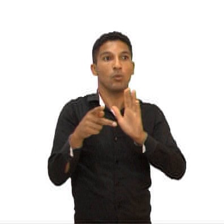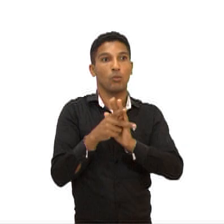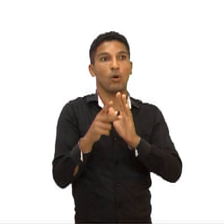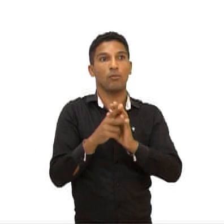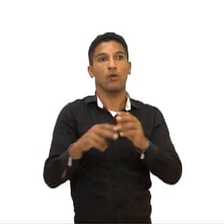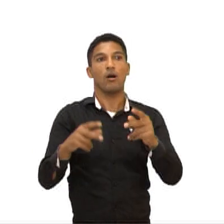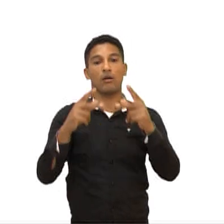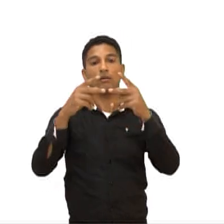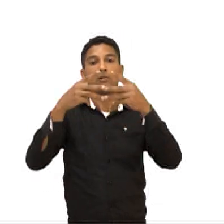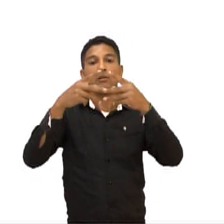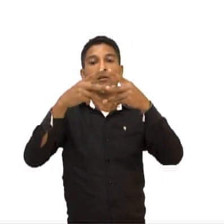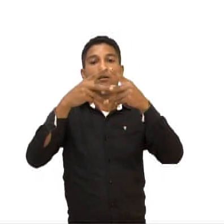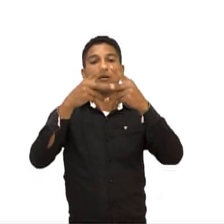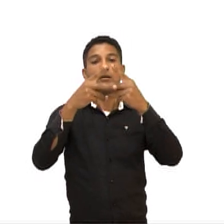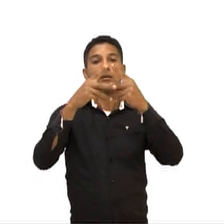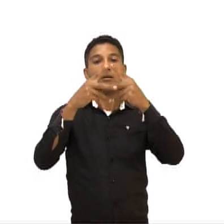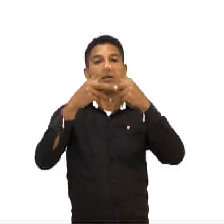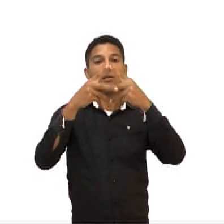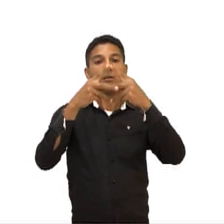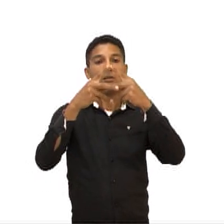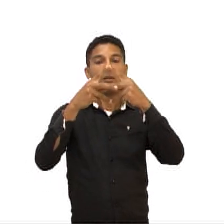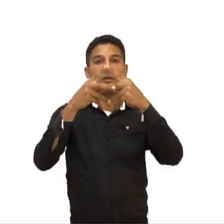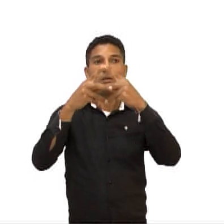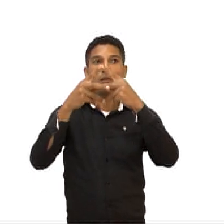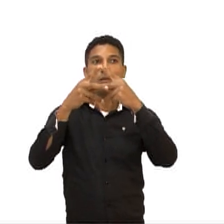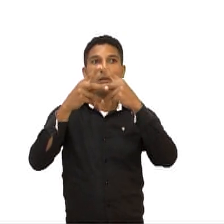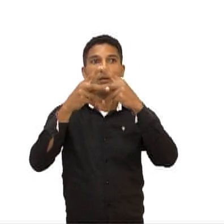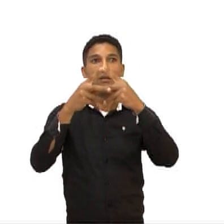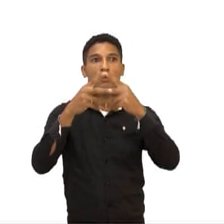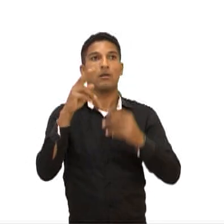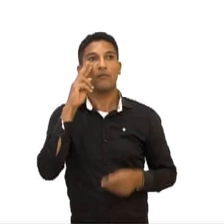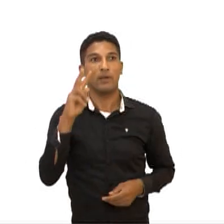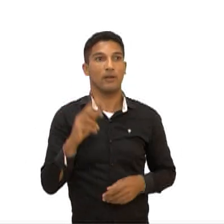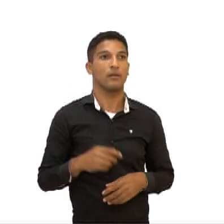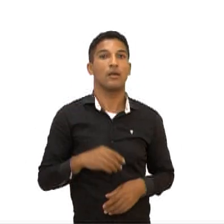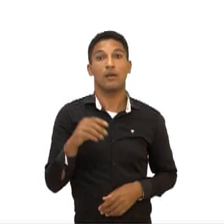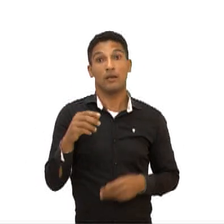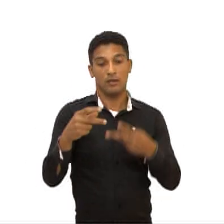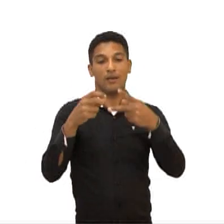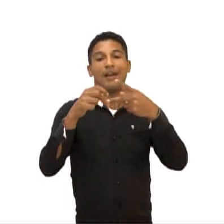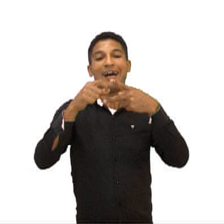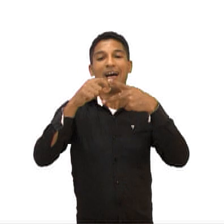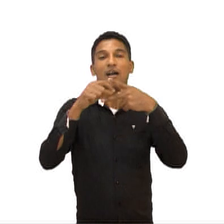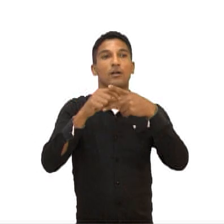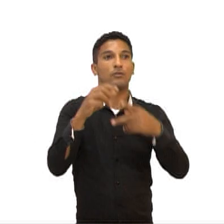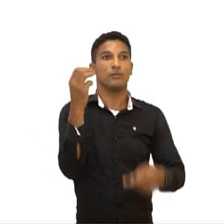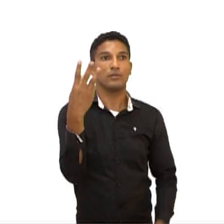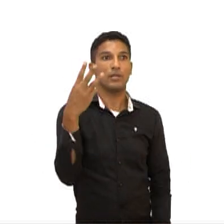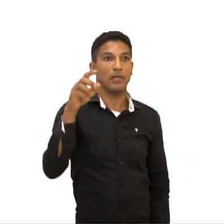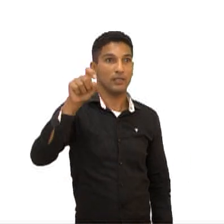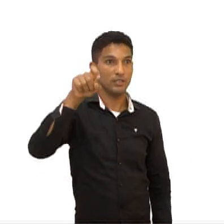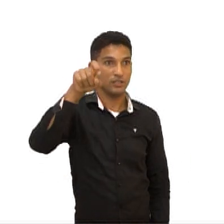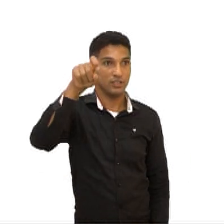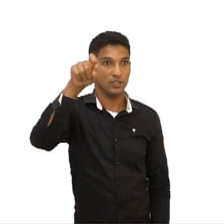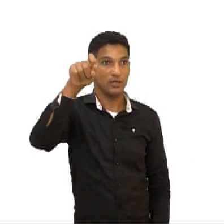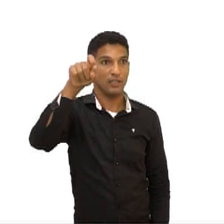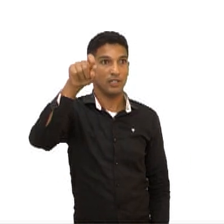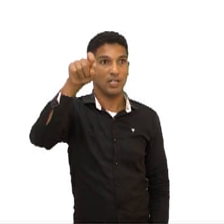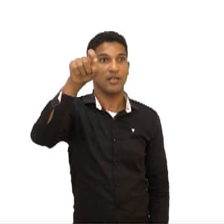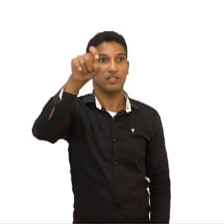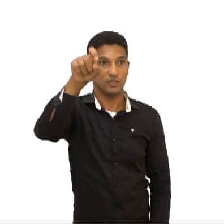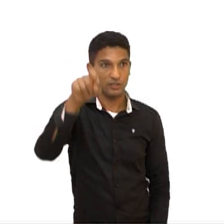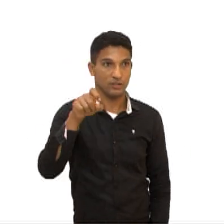3x, 6x e 8x, então qual é o valor de x? Sabendo